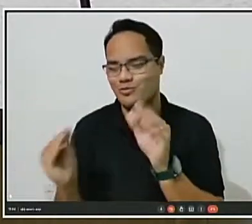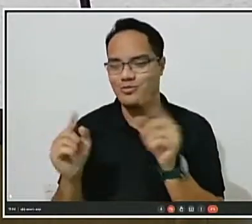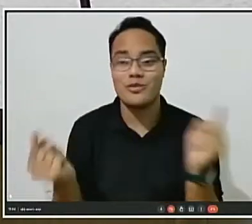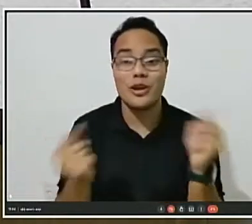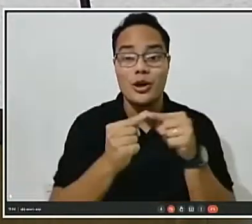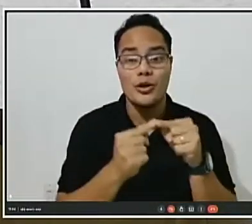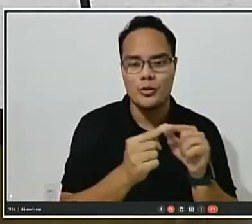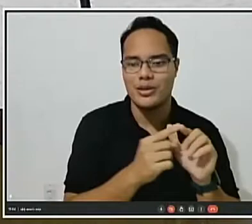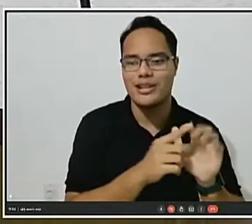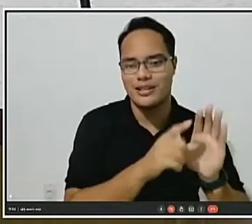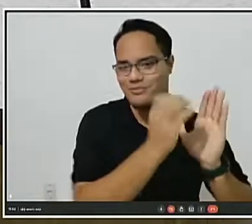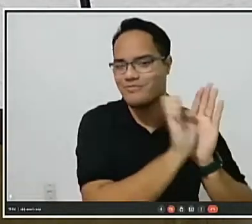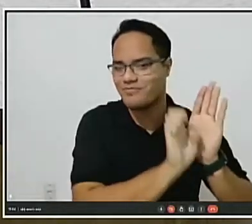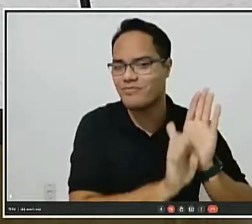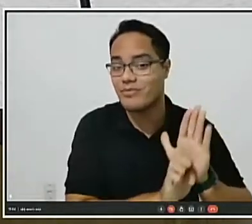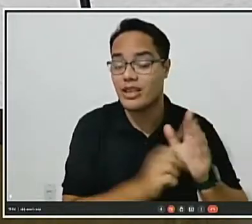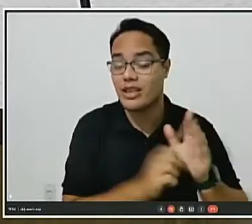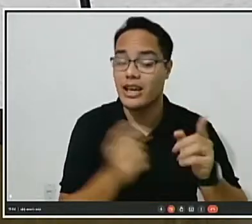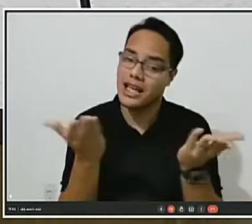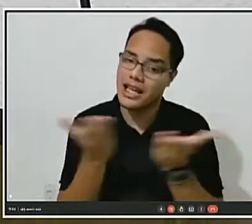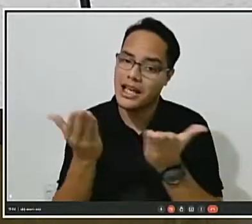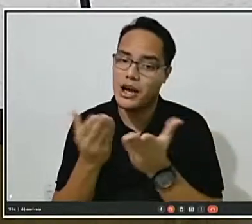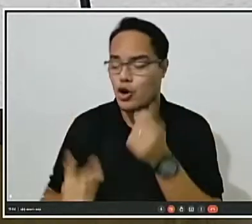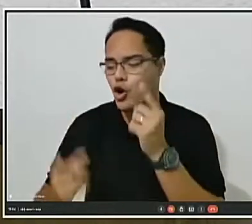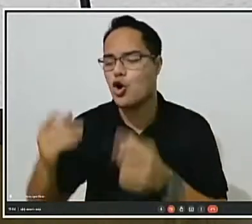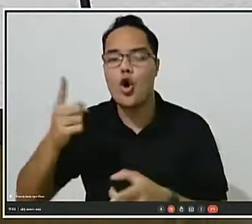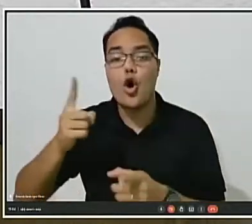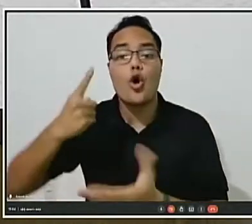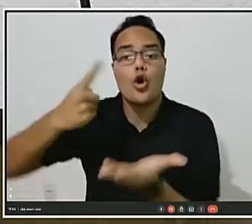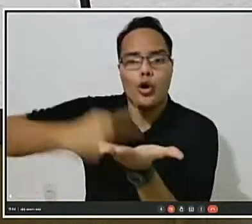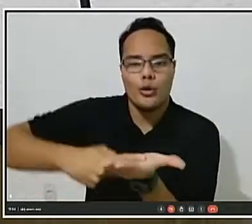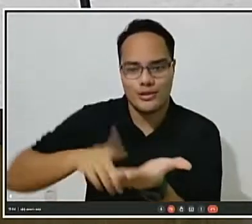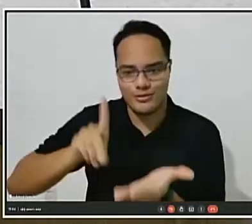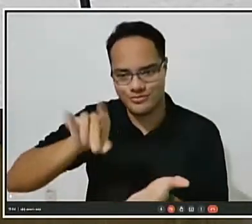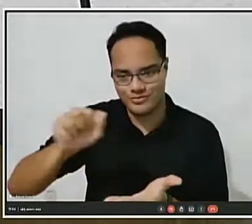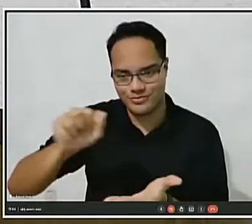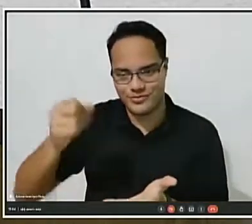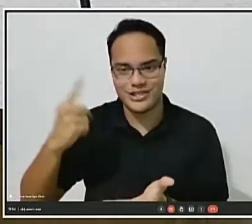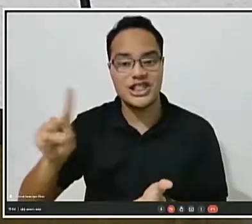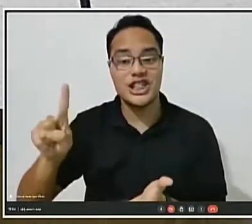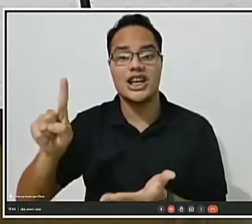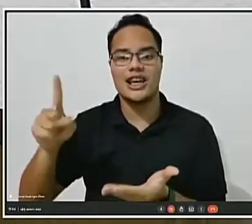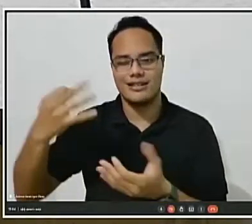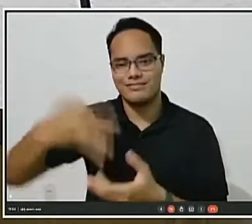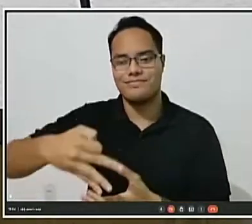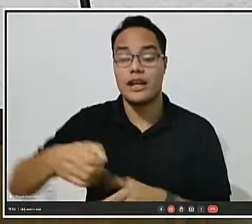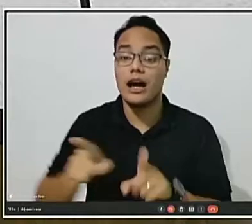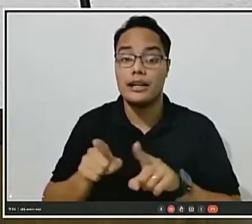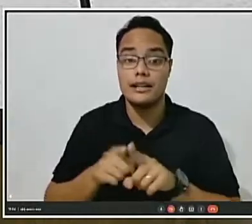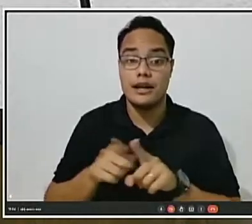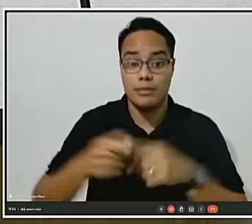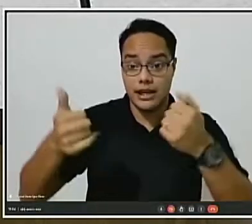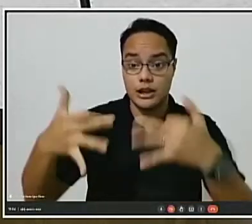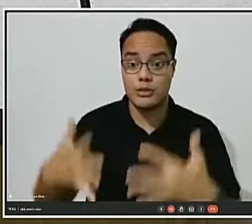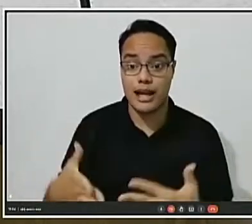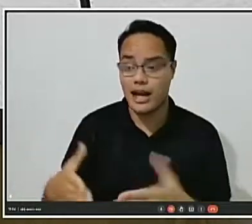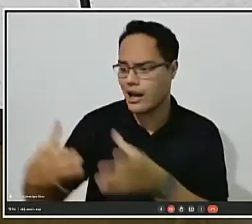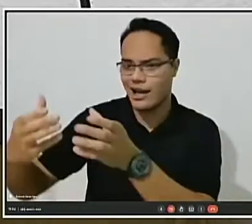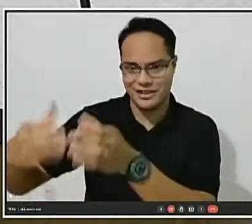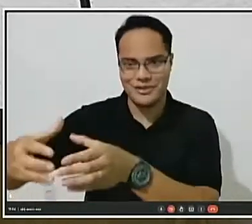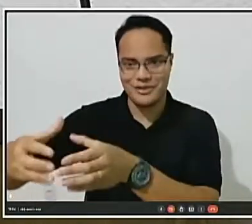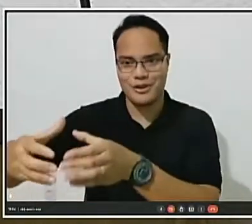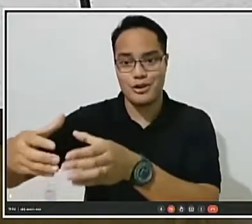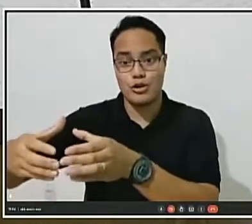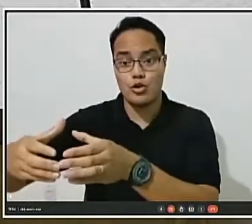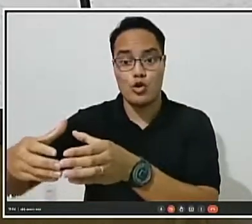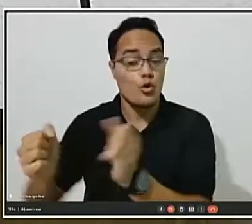da Assembleia para este fim. Convém mencionar que ainda a Associação Laços de Amordal faz parte da Federação Paranaense